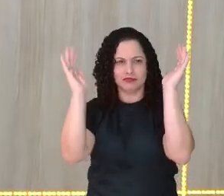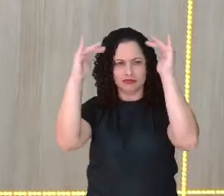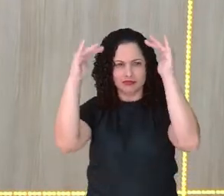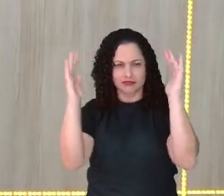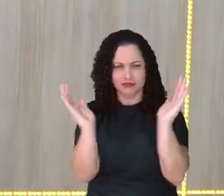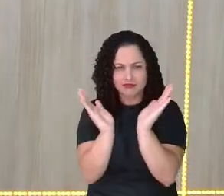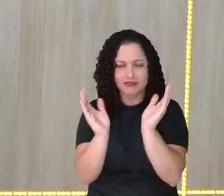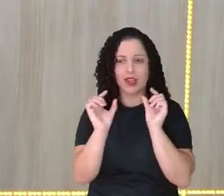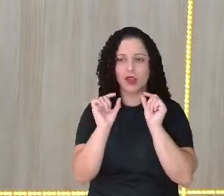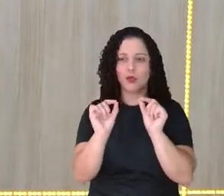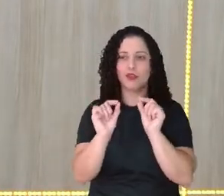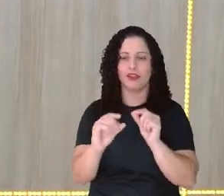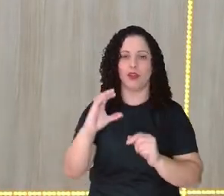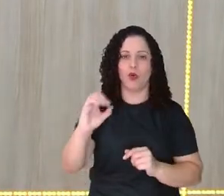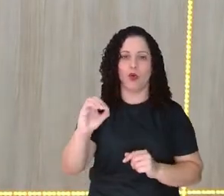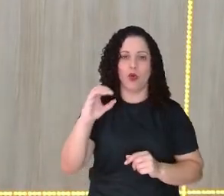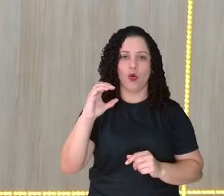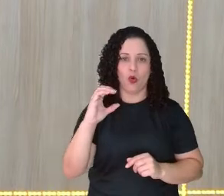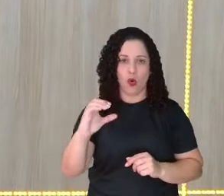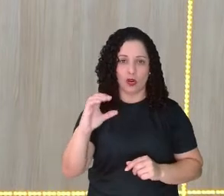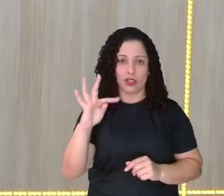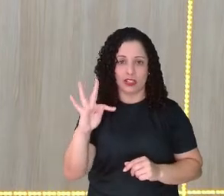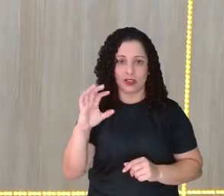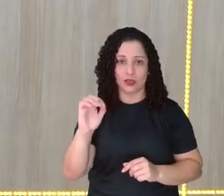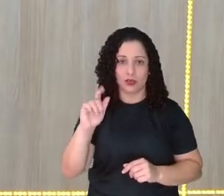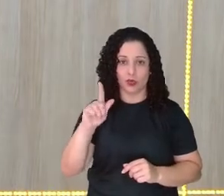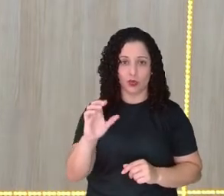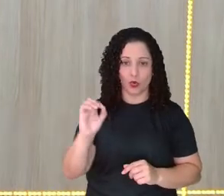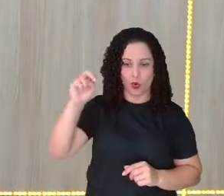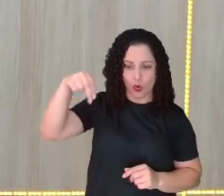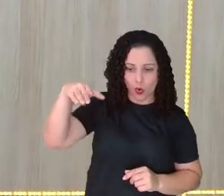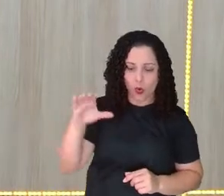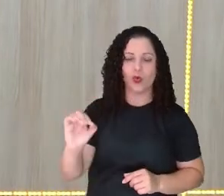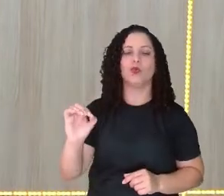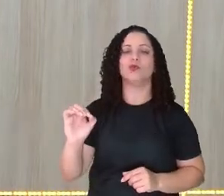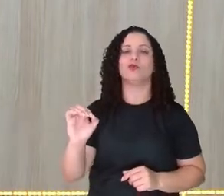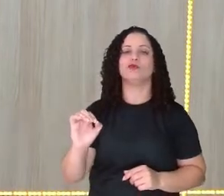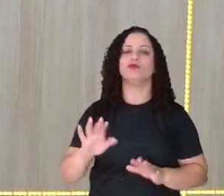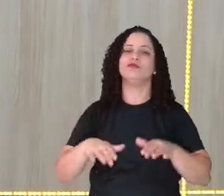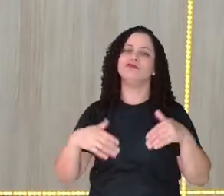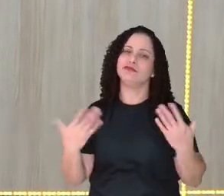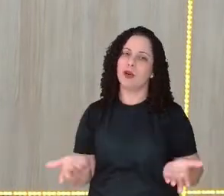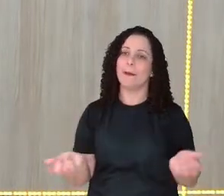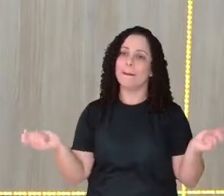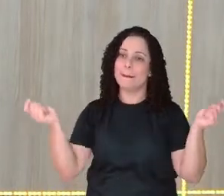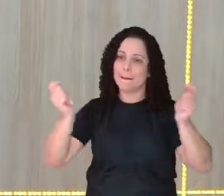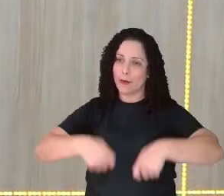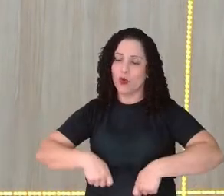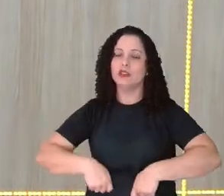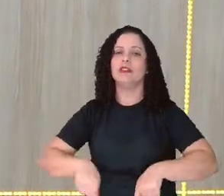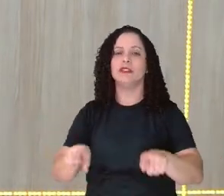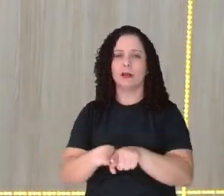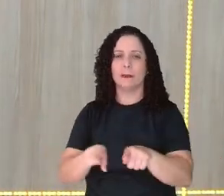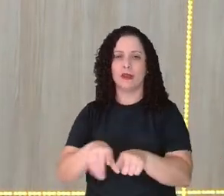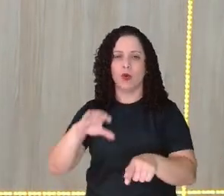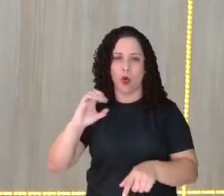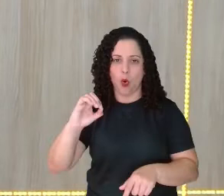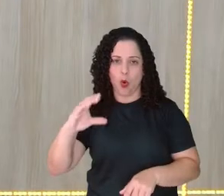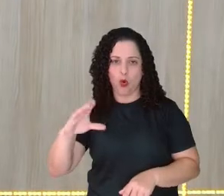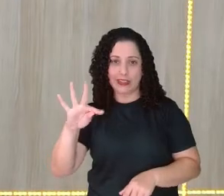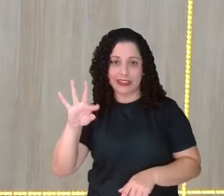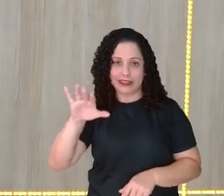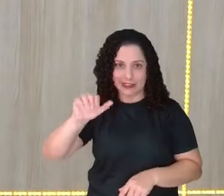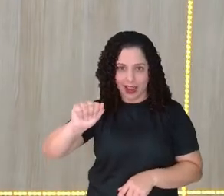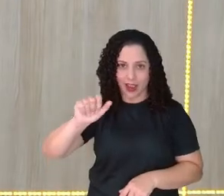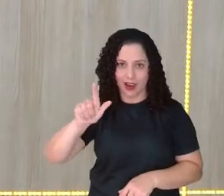octágono, porque para seguir aí a ideia, né, é só eu trocar aqui o O pelo A. Pode sim, não tem problema nenhum, tá?